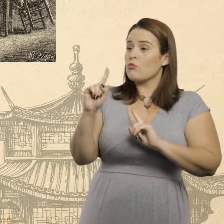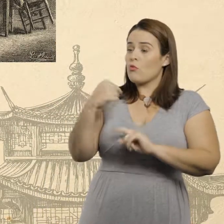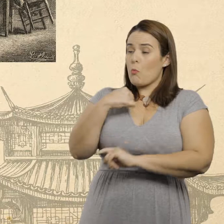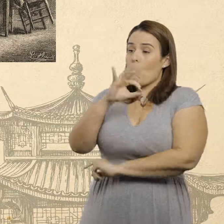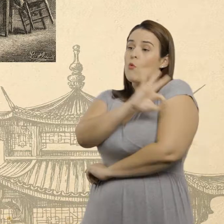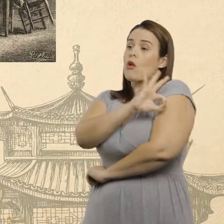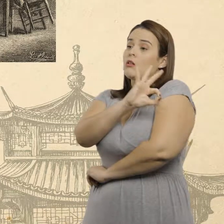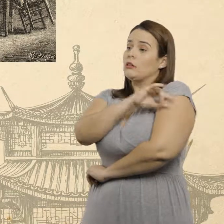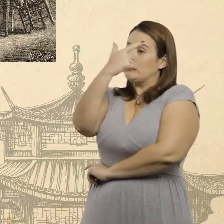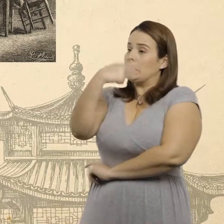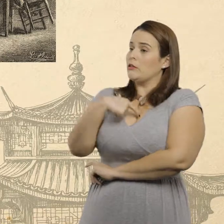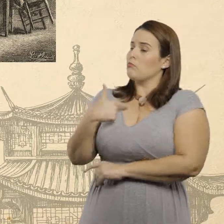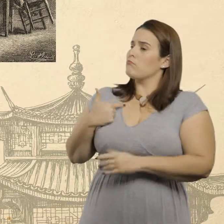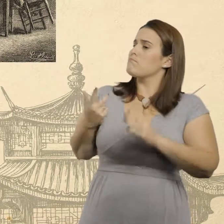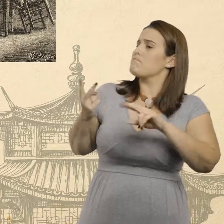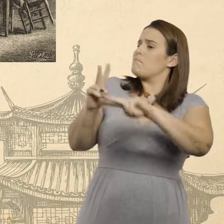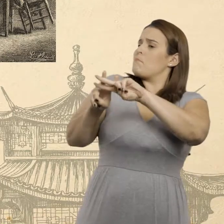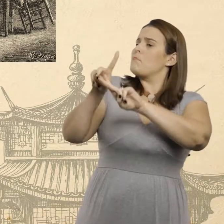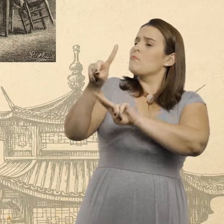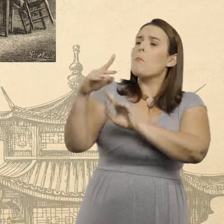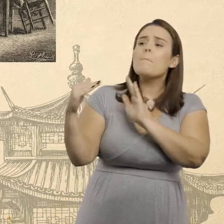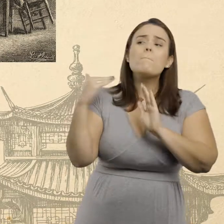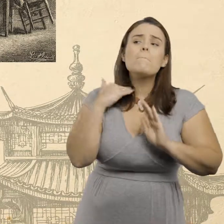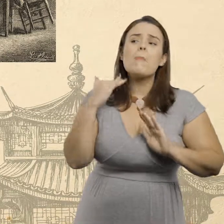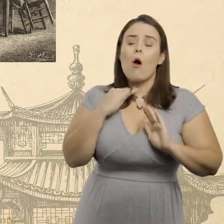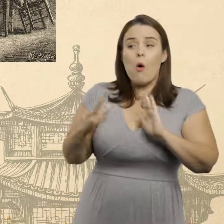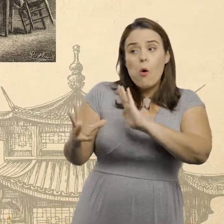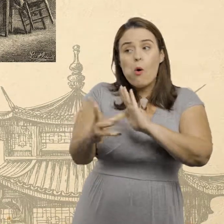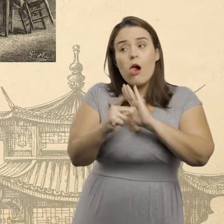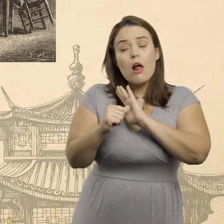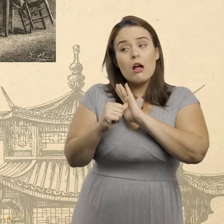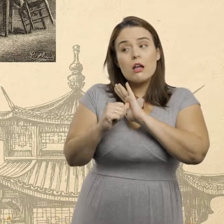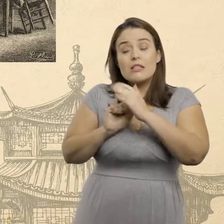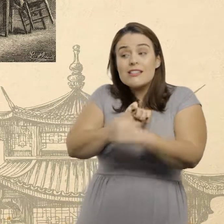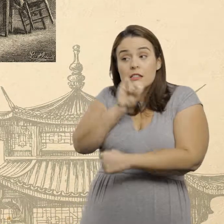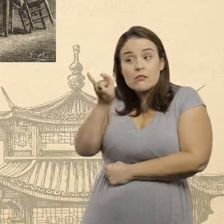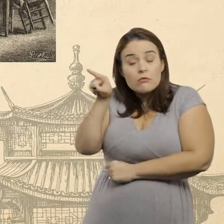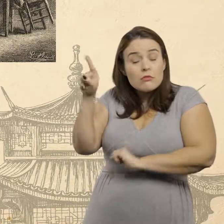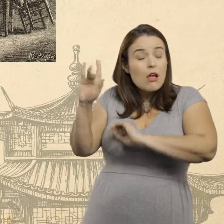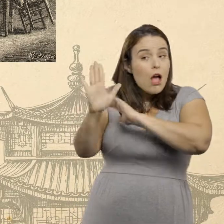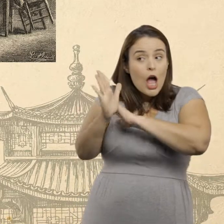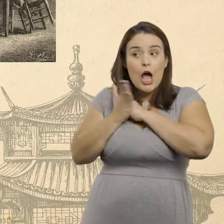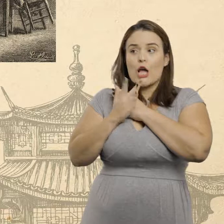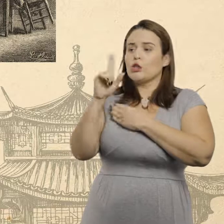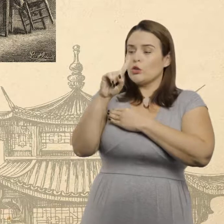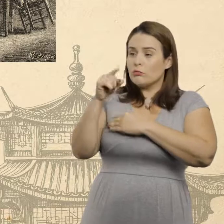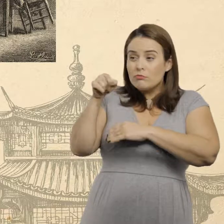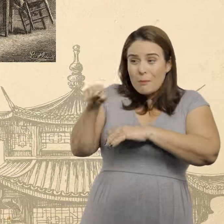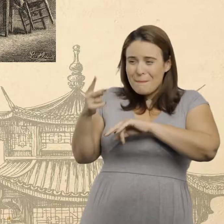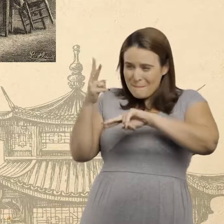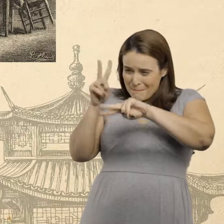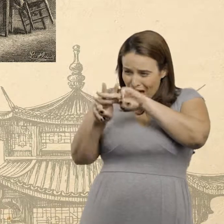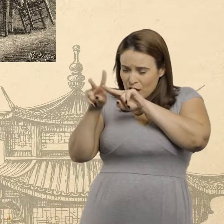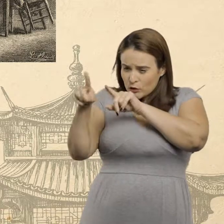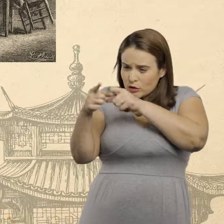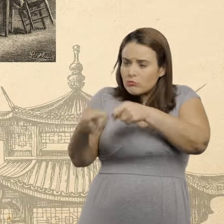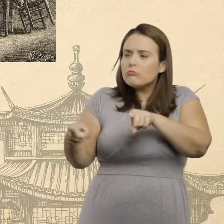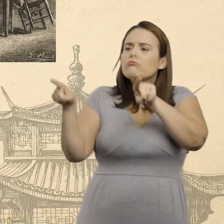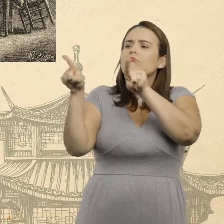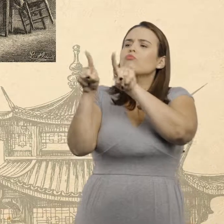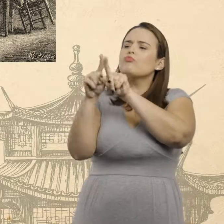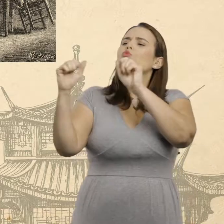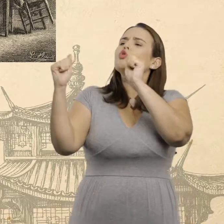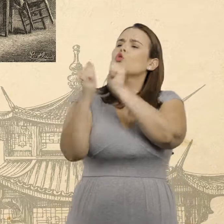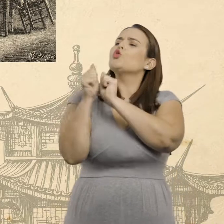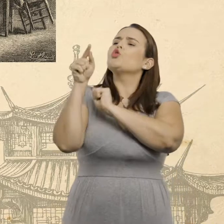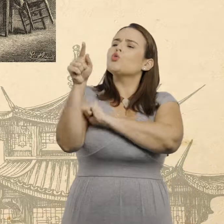polícia. Disse que queria prender o Sr. Fogg pelo roubo no banco. E falou que se Passepartout não ajudasse, seria